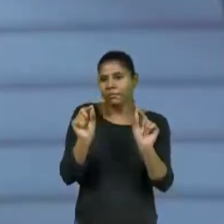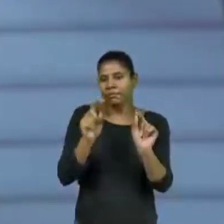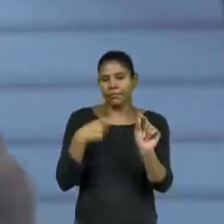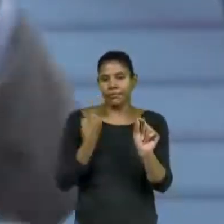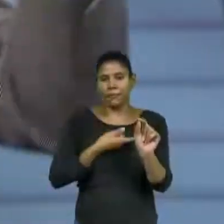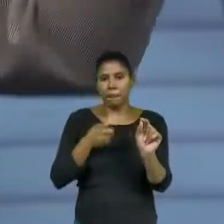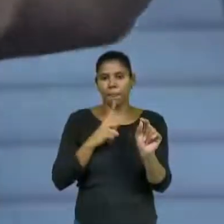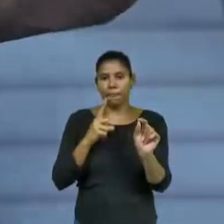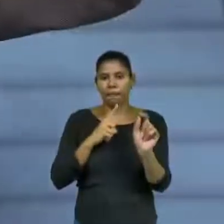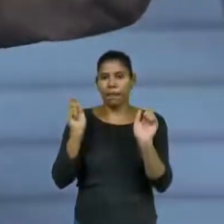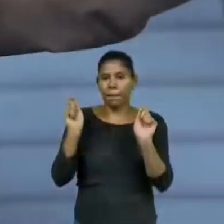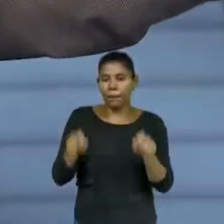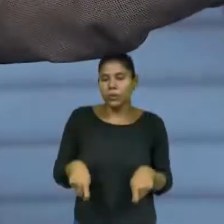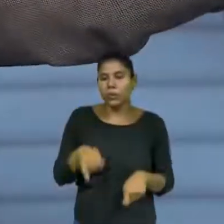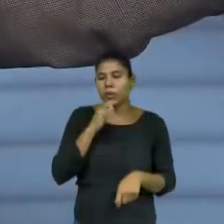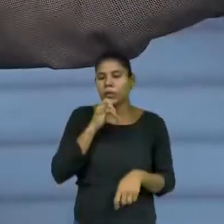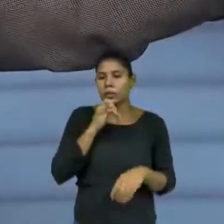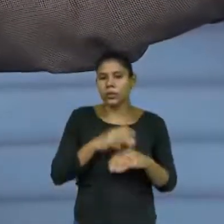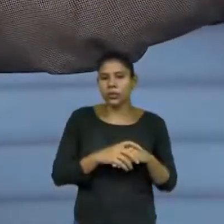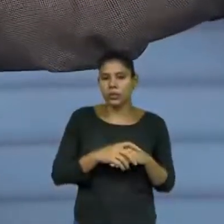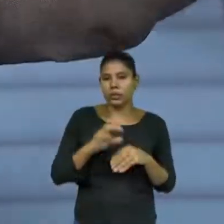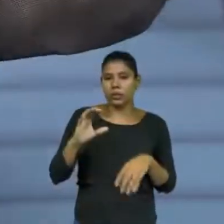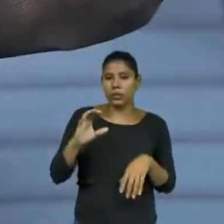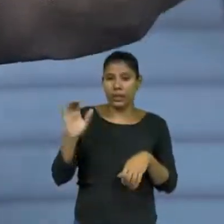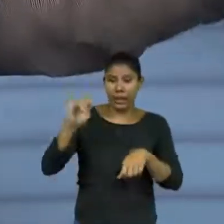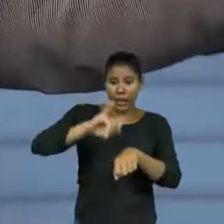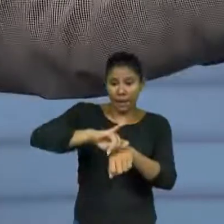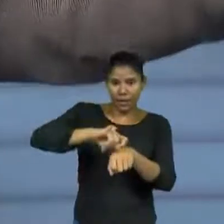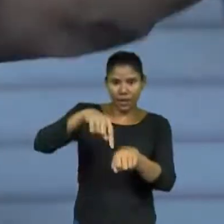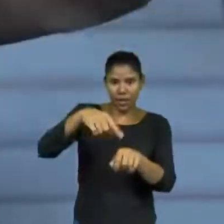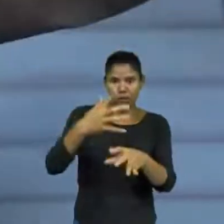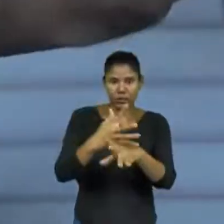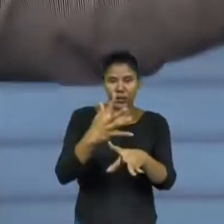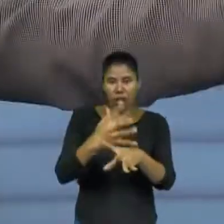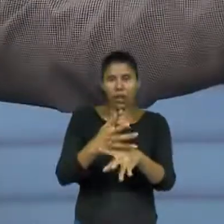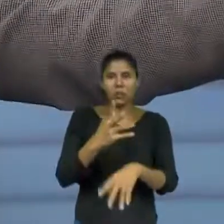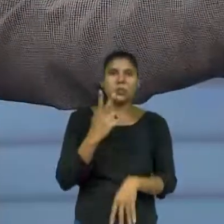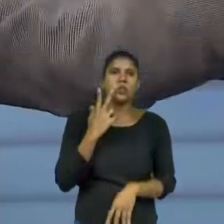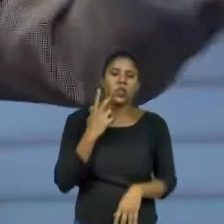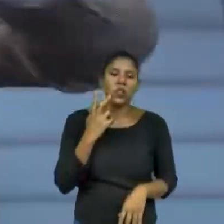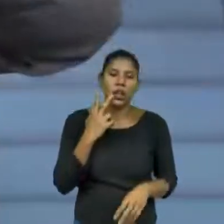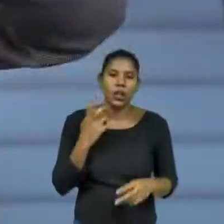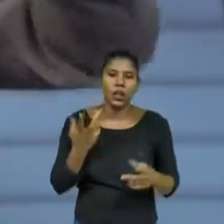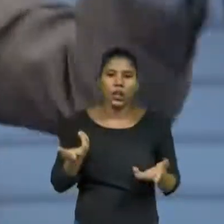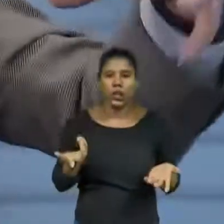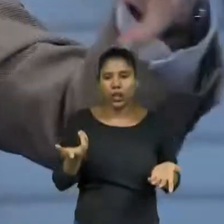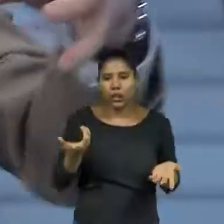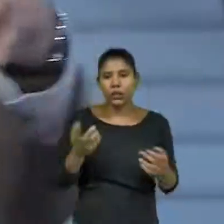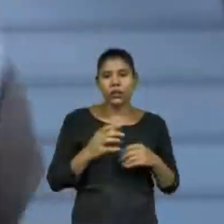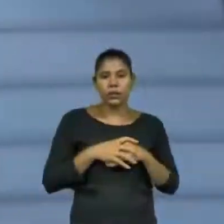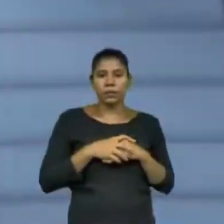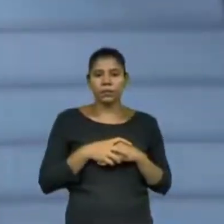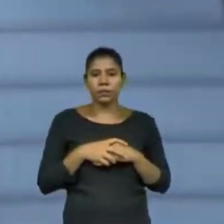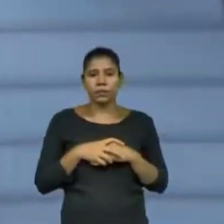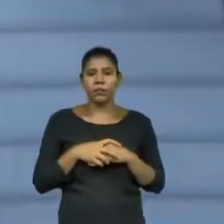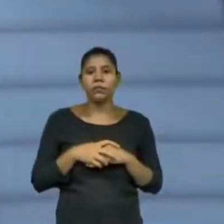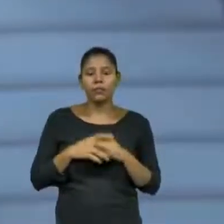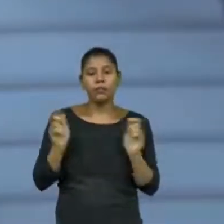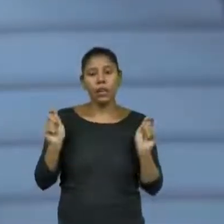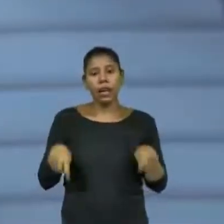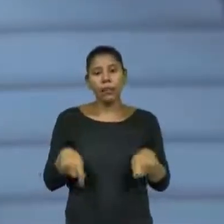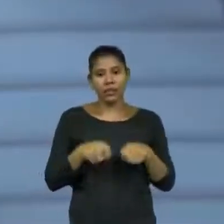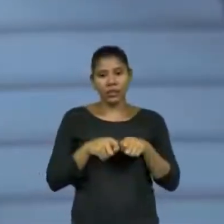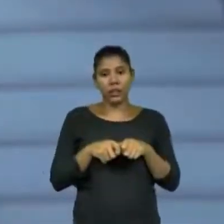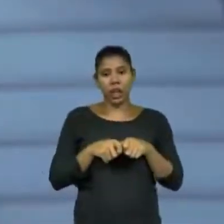temos condições de botar, por exemplo, nas capitais, nos grandes centros urbanos, como Fortaleza, por exemplo, a região metropolitana, essas eólicas no